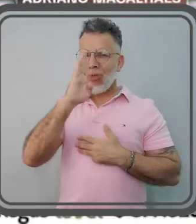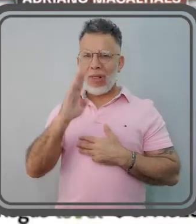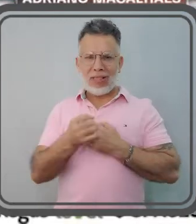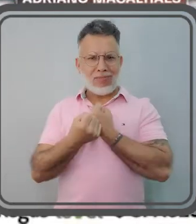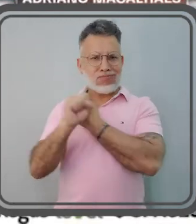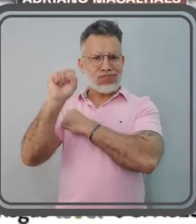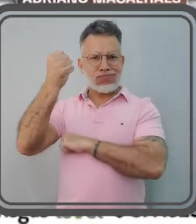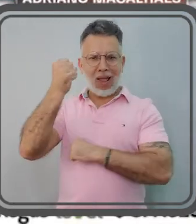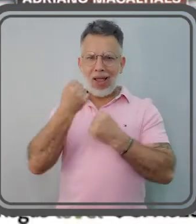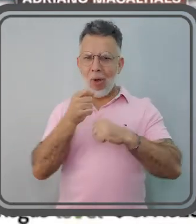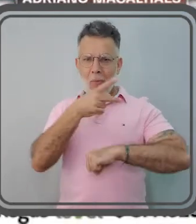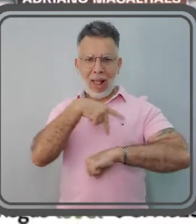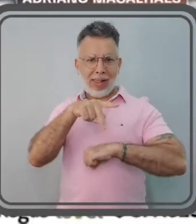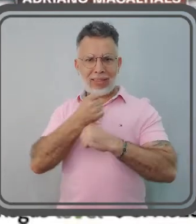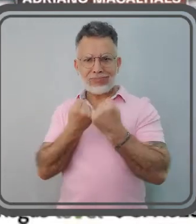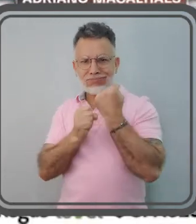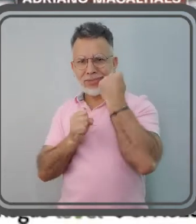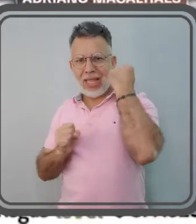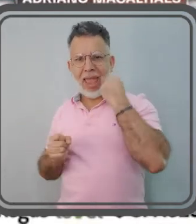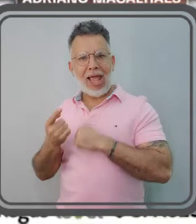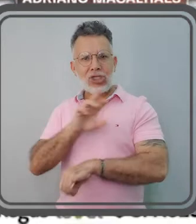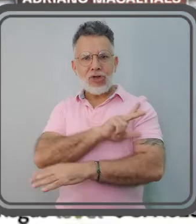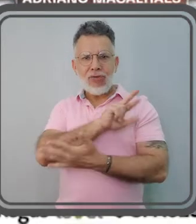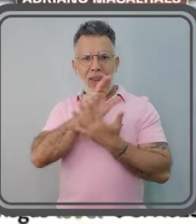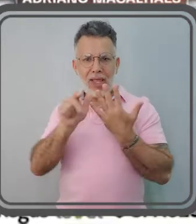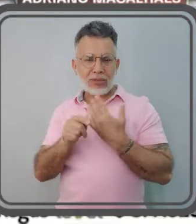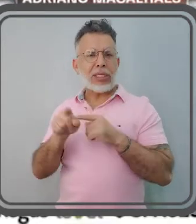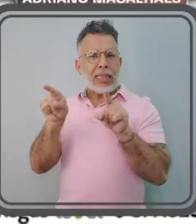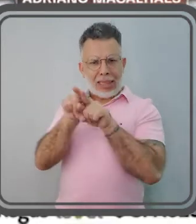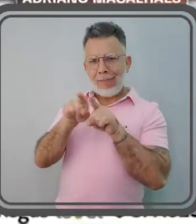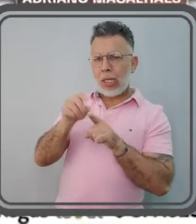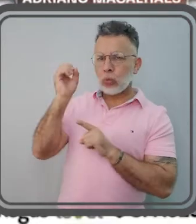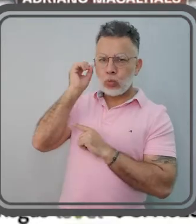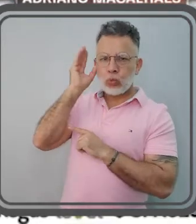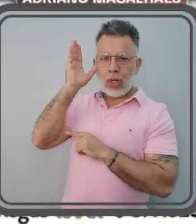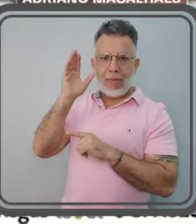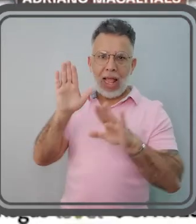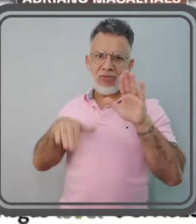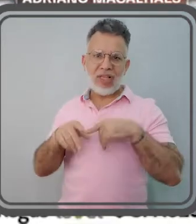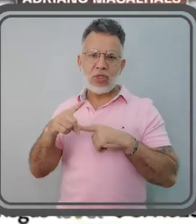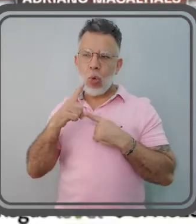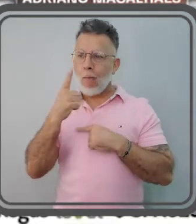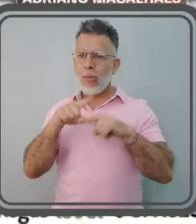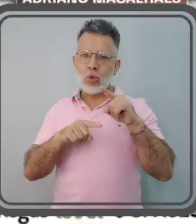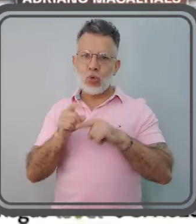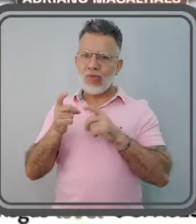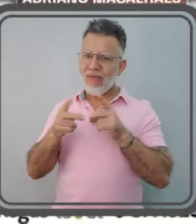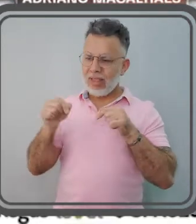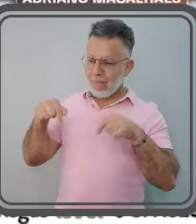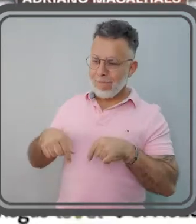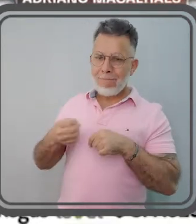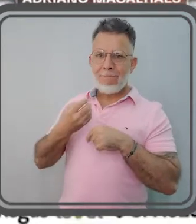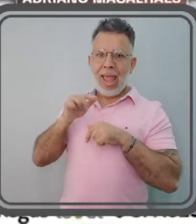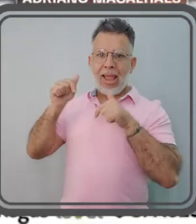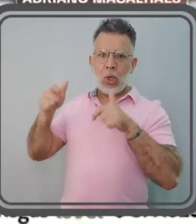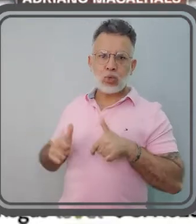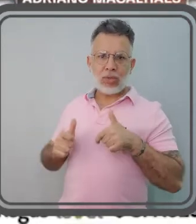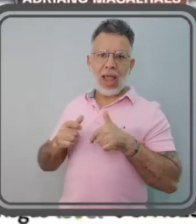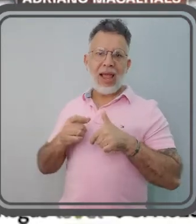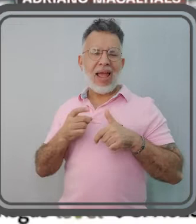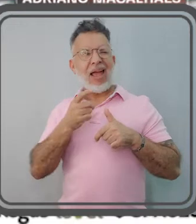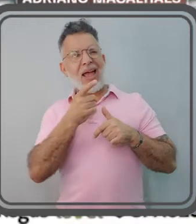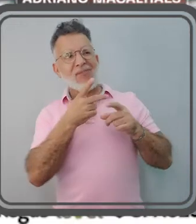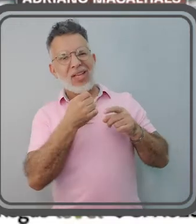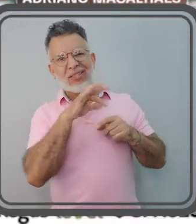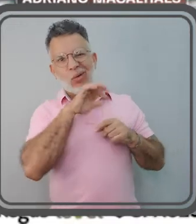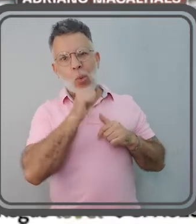culturalmente, né? Às vezes algum produto vai vender bem em determinada região e em outra região não vai vender, enfim. Então, essa proximidade com o franqueado é muito